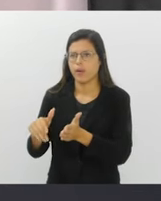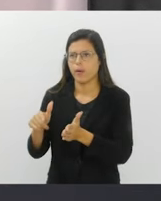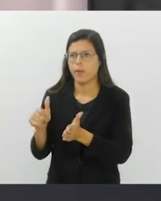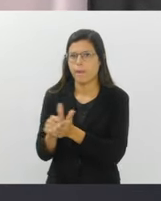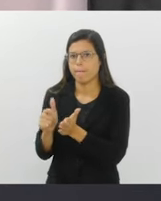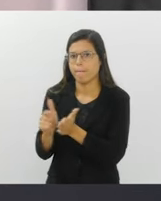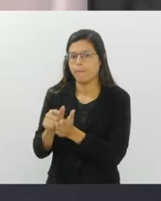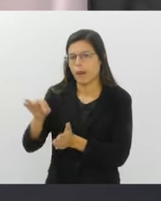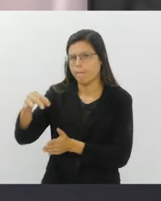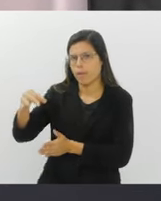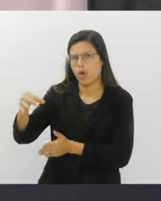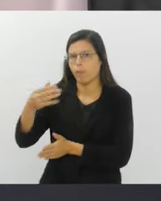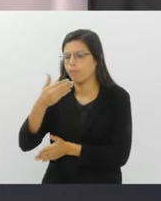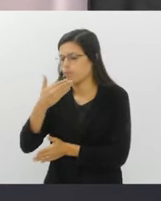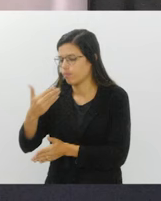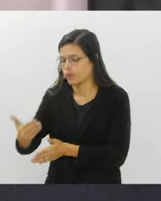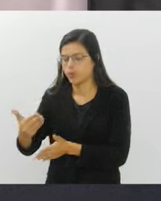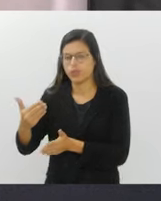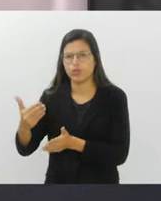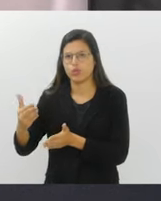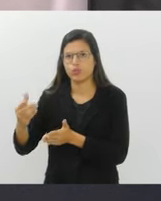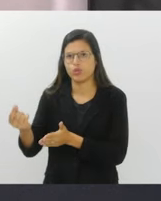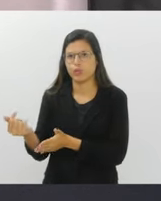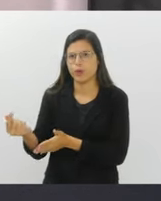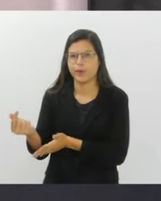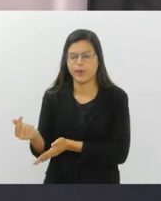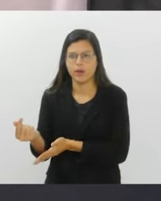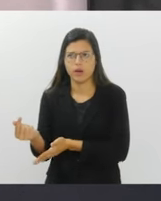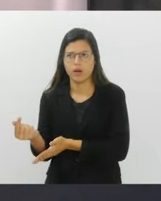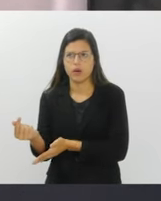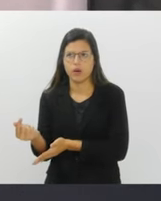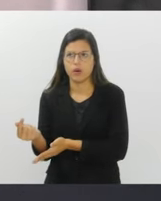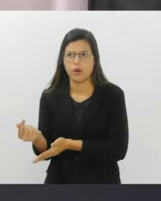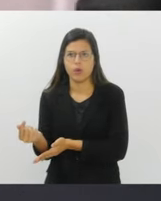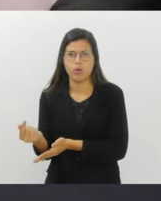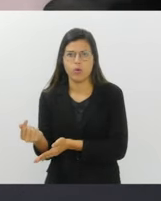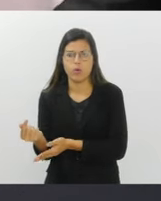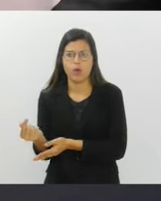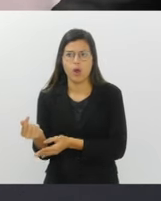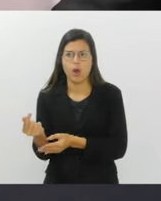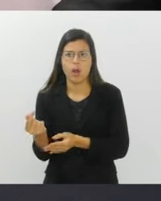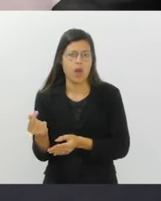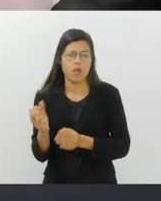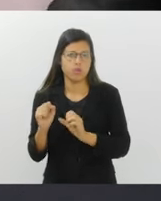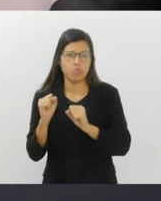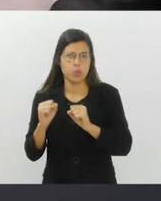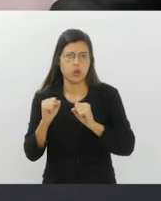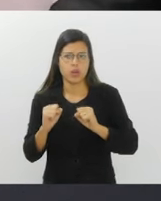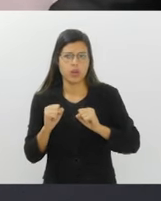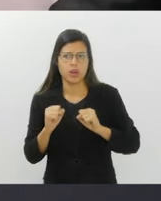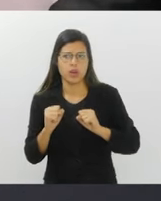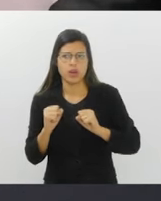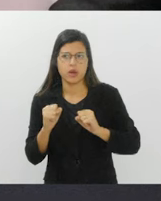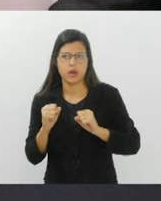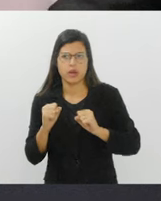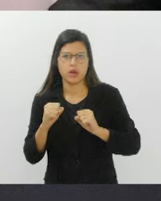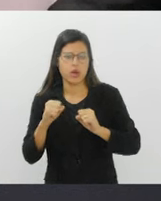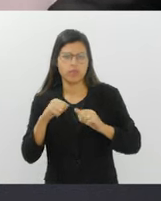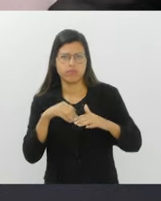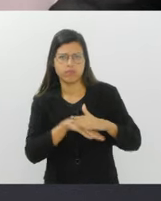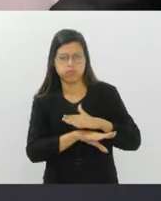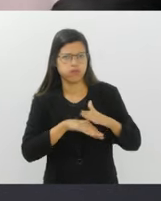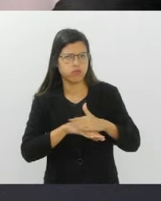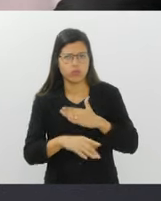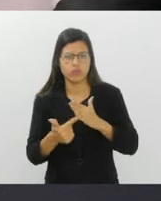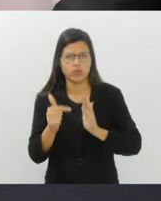pedindo recurso, e aí poderia, ainda bem que não foi nada aportado ainda, mas qualquer recurso poderia ser colocado no fundo sem nenhum critério, sem